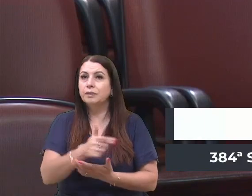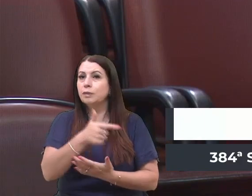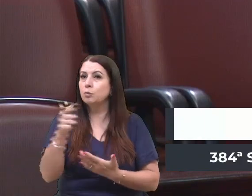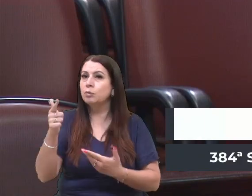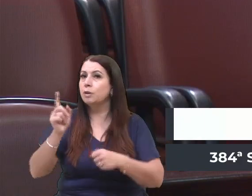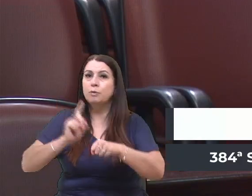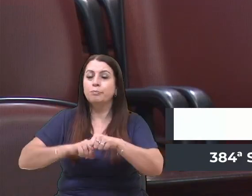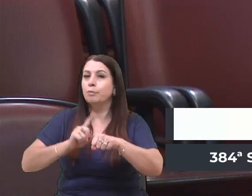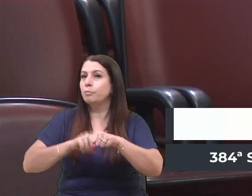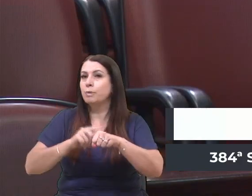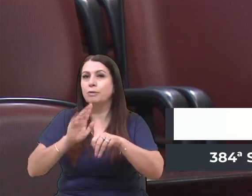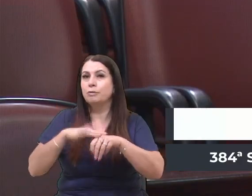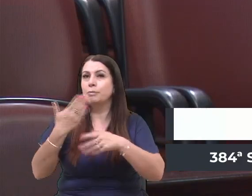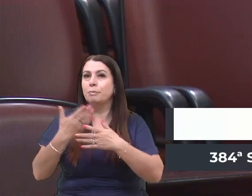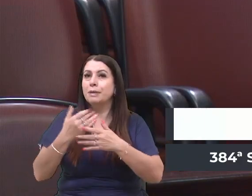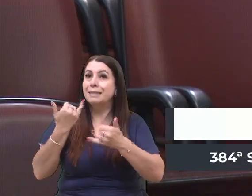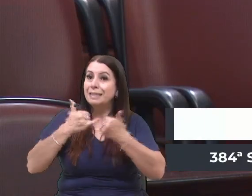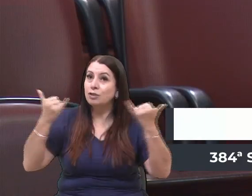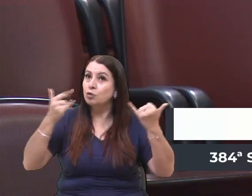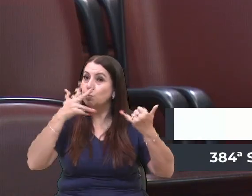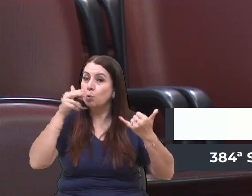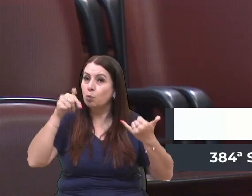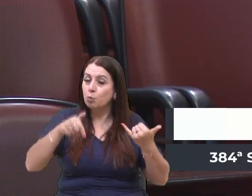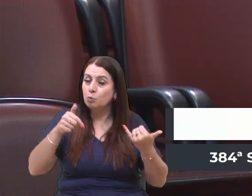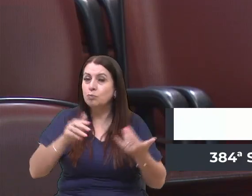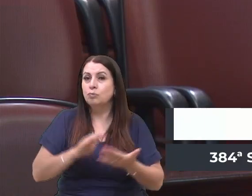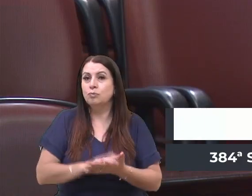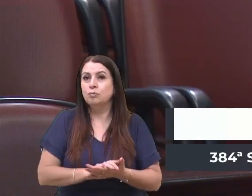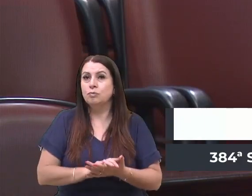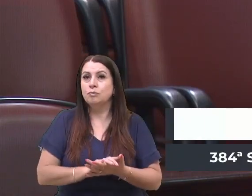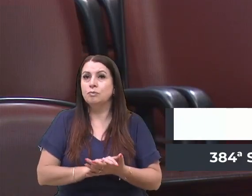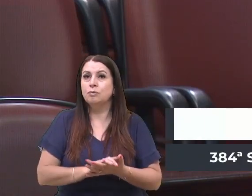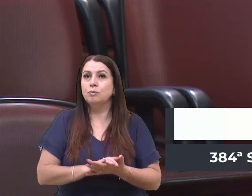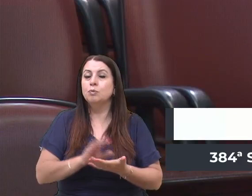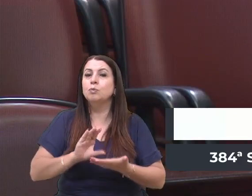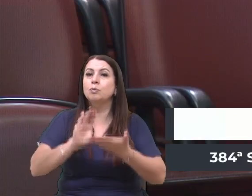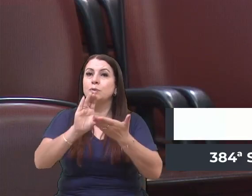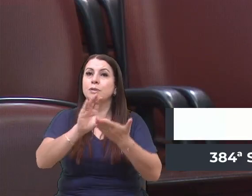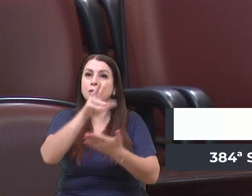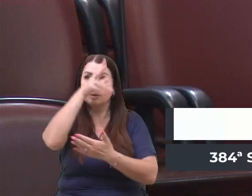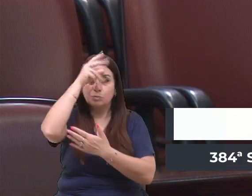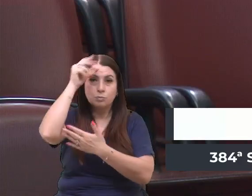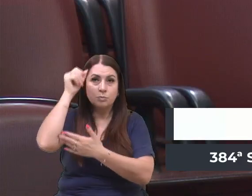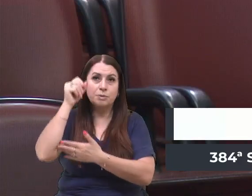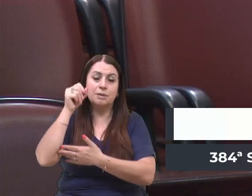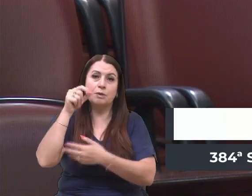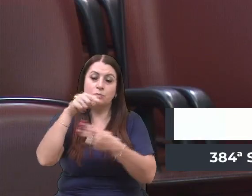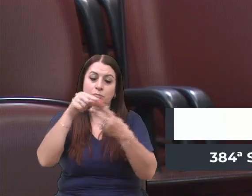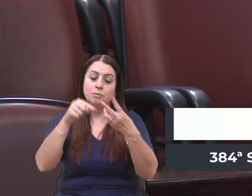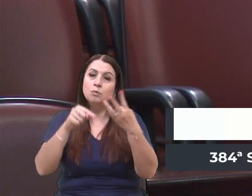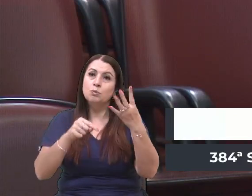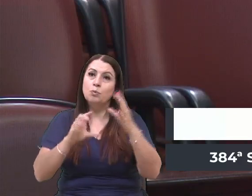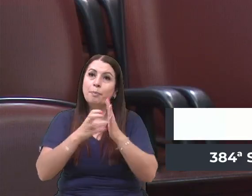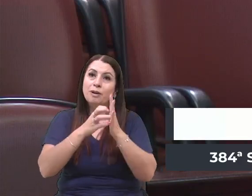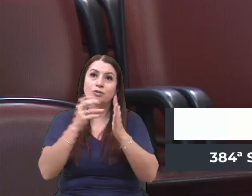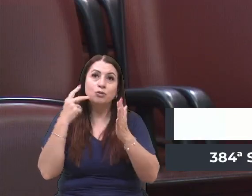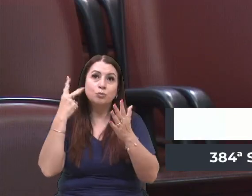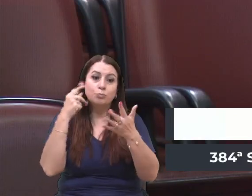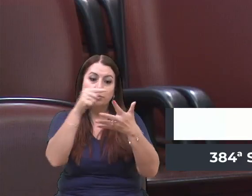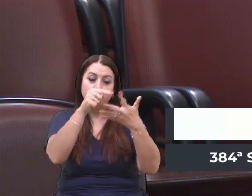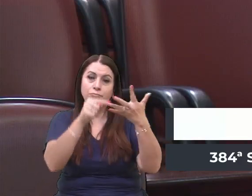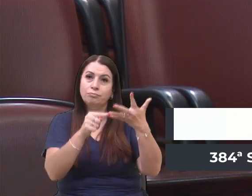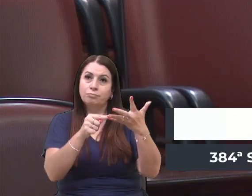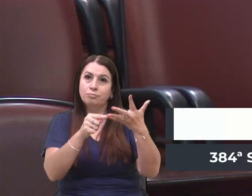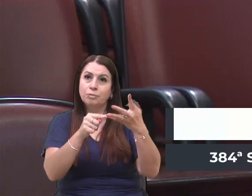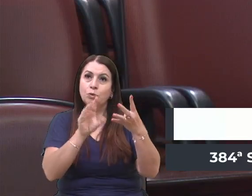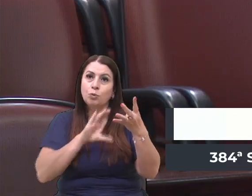com mais energia como agora. Conselho Municipal de Saúde, PSDB. Presidente da Câmara, da Comissão de